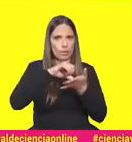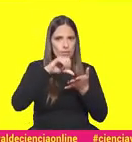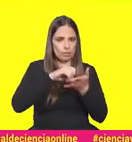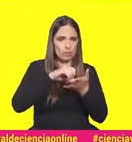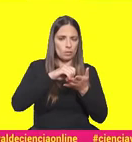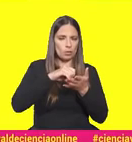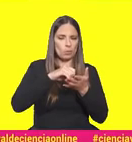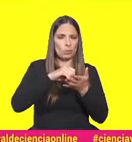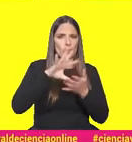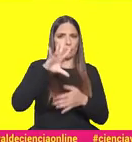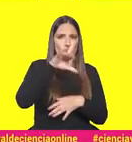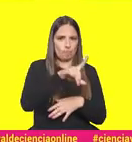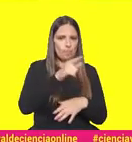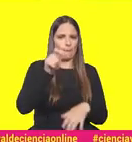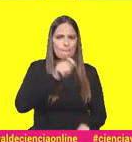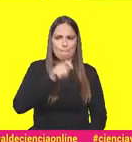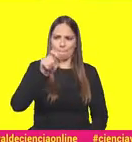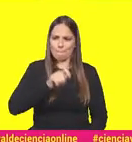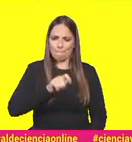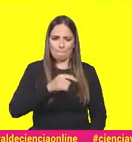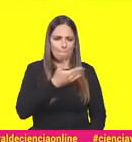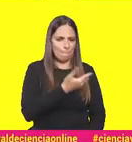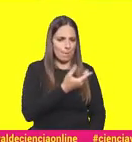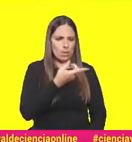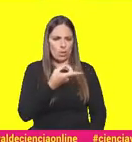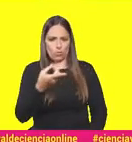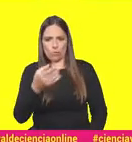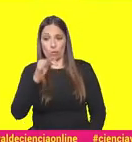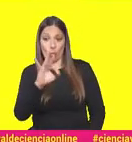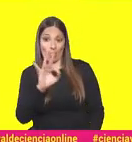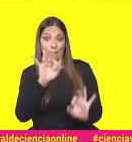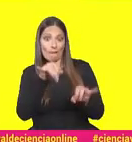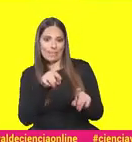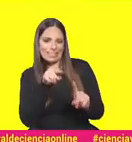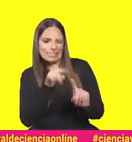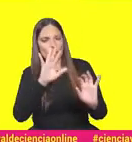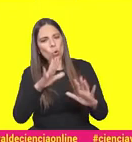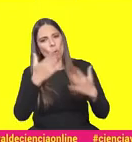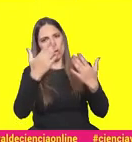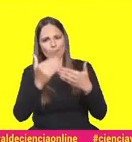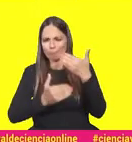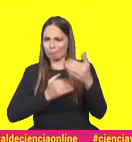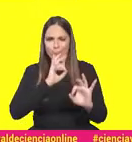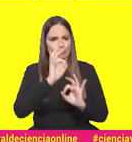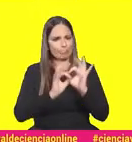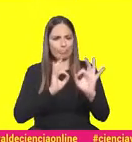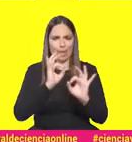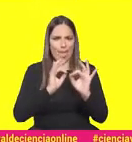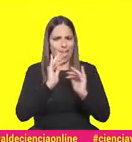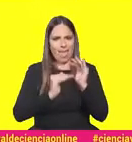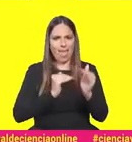Lisboa mensalmente foi em final de 1994 e montar a máquina toda para fazer o